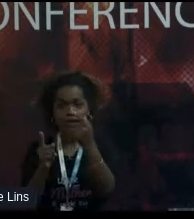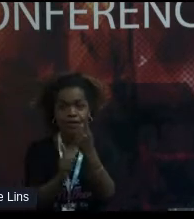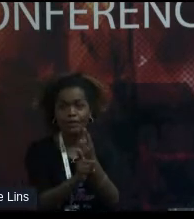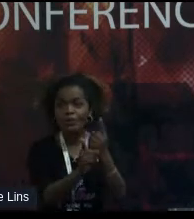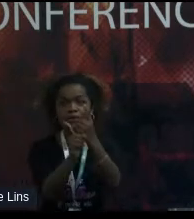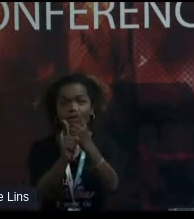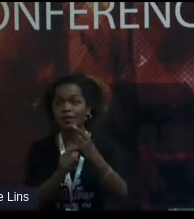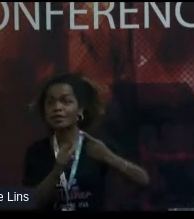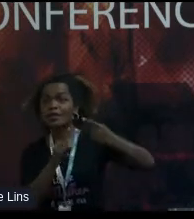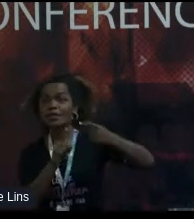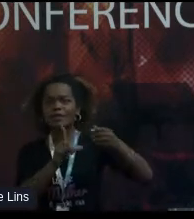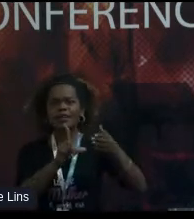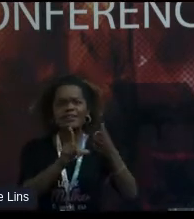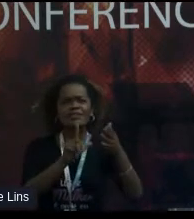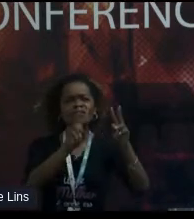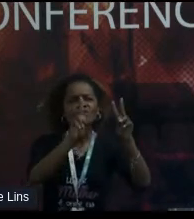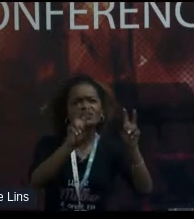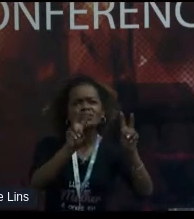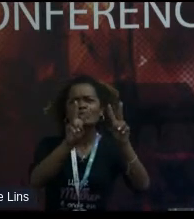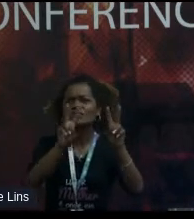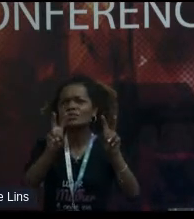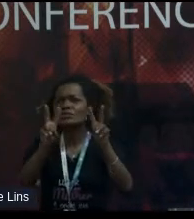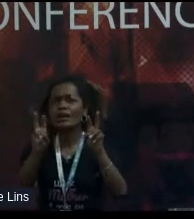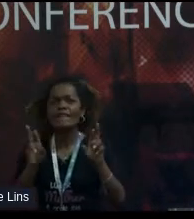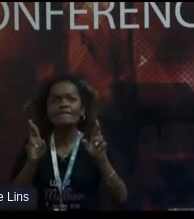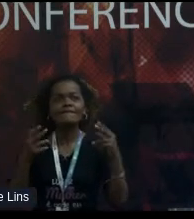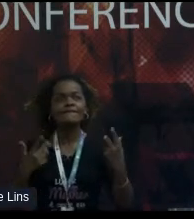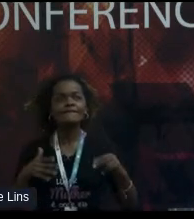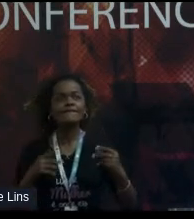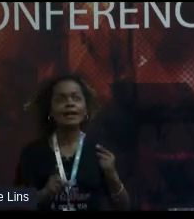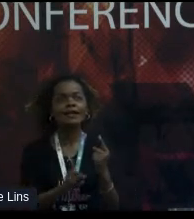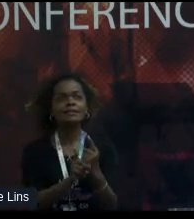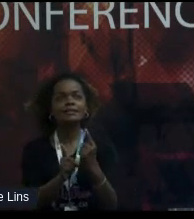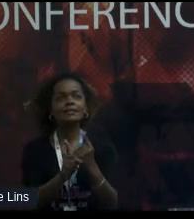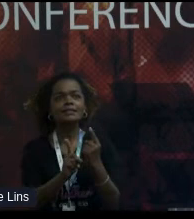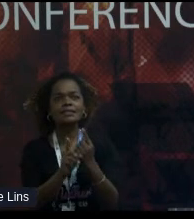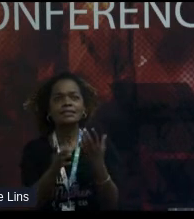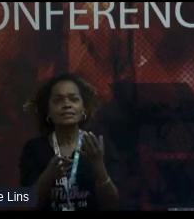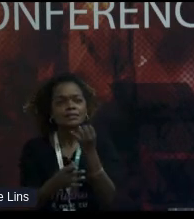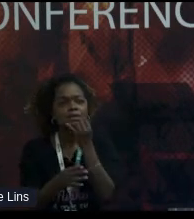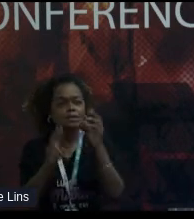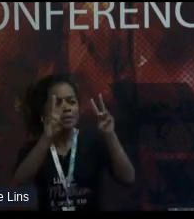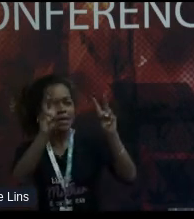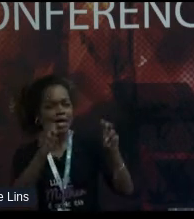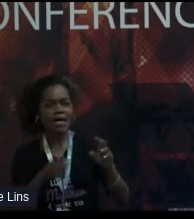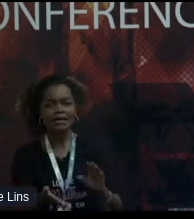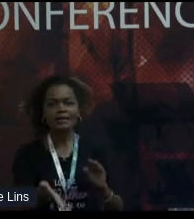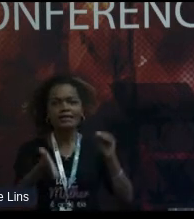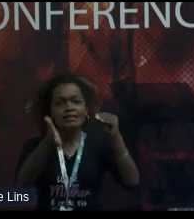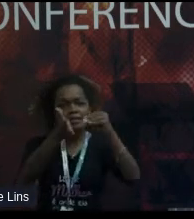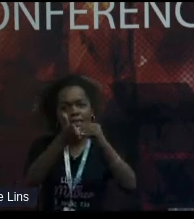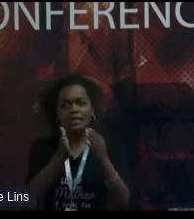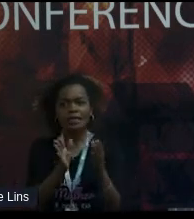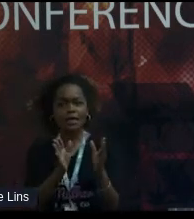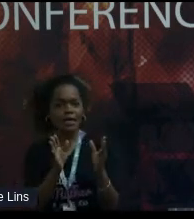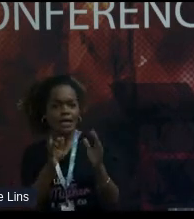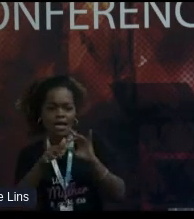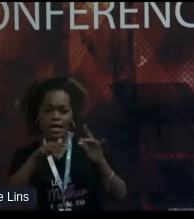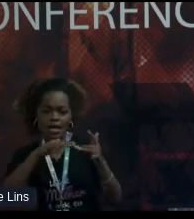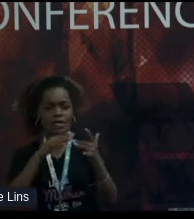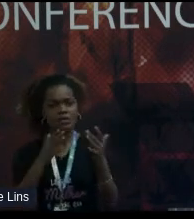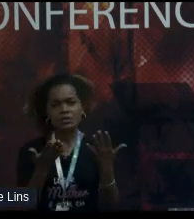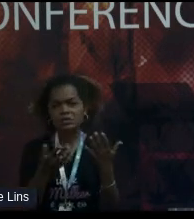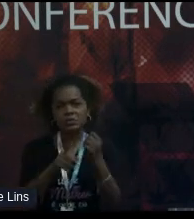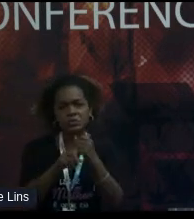ele navegou por títulos, na esperança de achar algum título. Ah, nos siga nas redes sociais, alguma coisa do gênero. Não